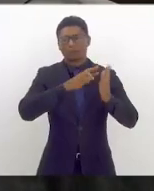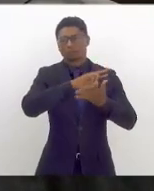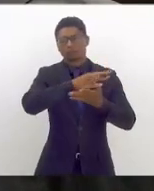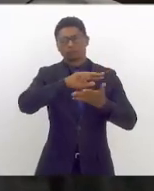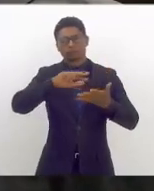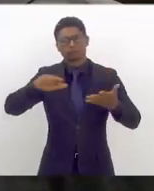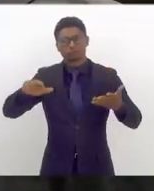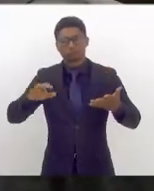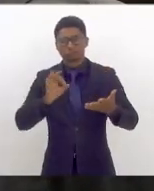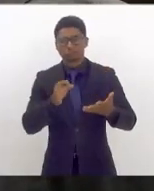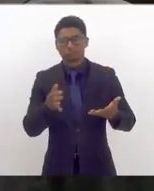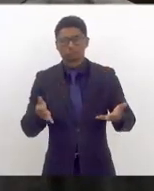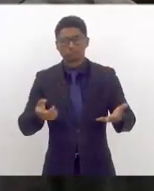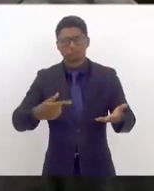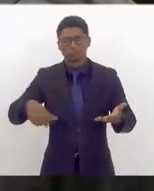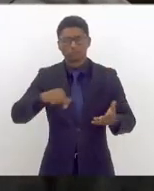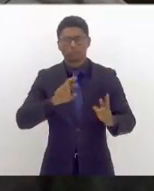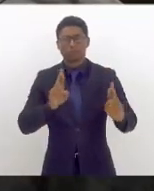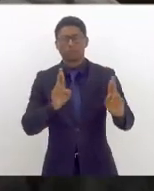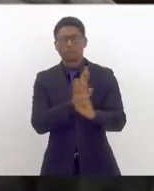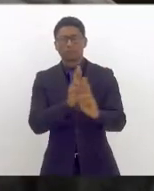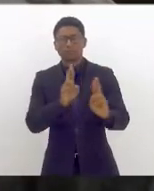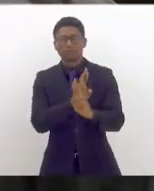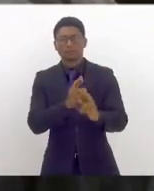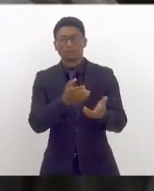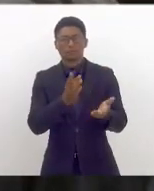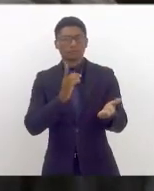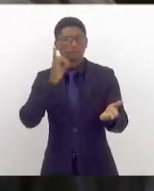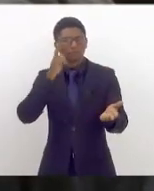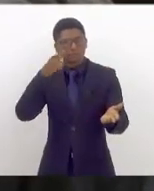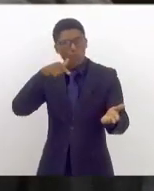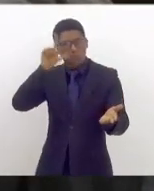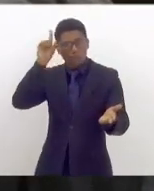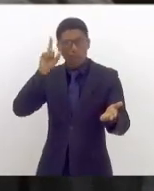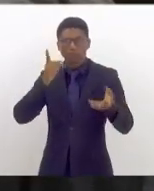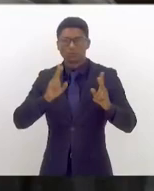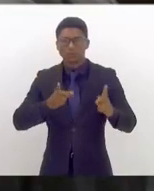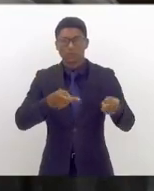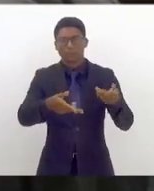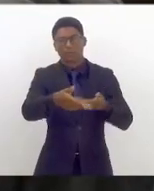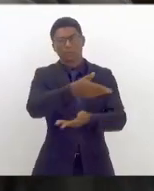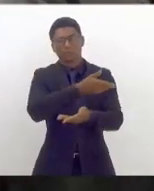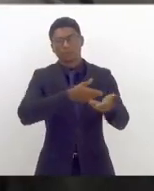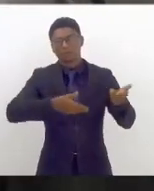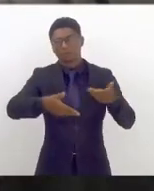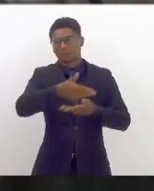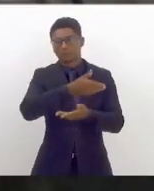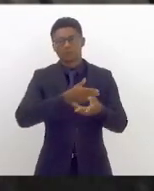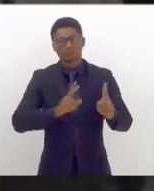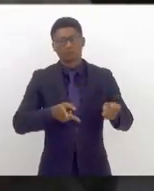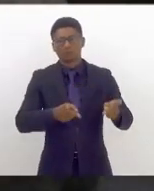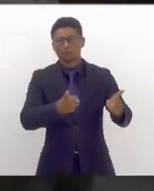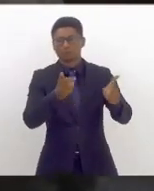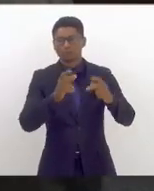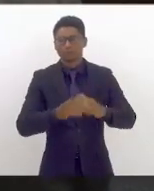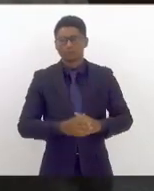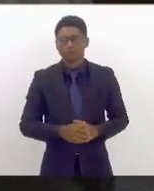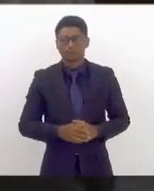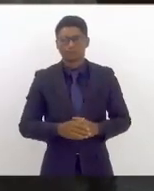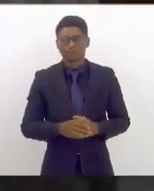a gente tem uma relação com o Deputado Luiz Paulo muito cordial harmoniosa sempre foi assim